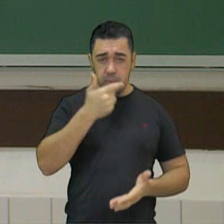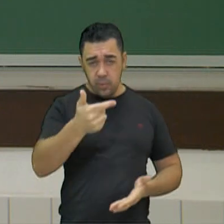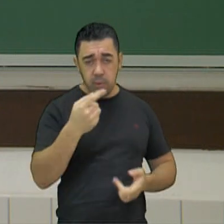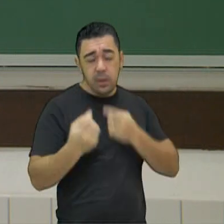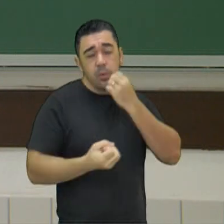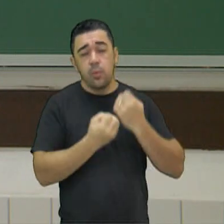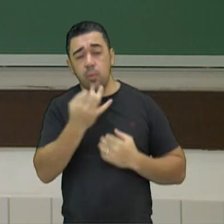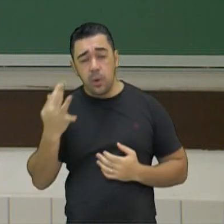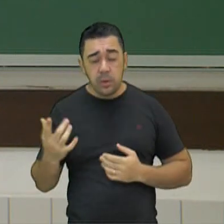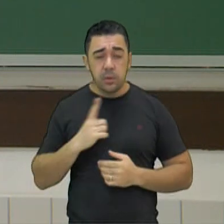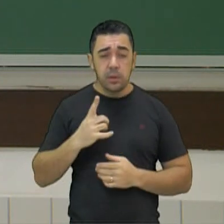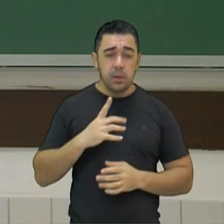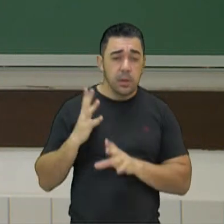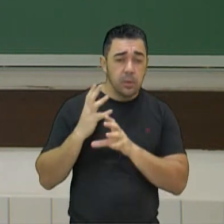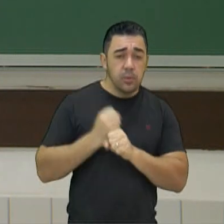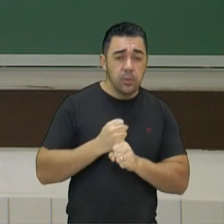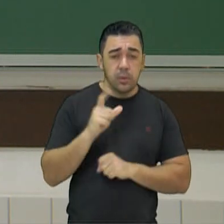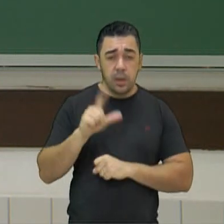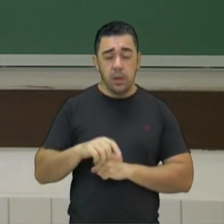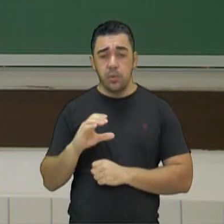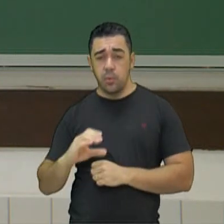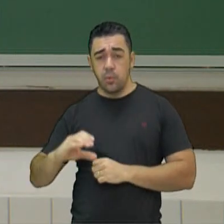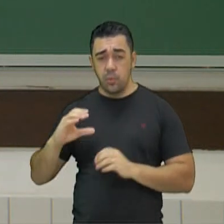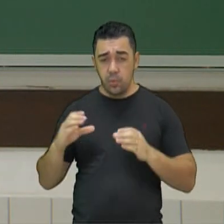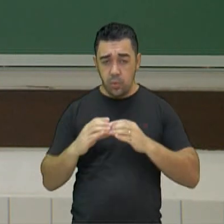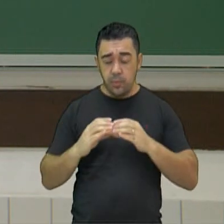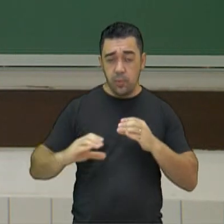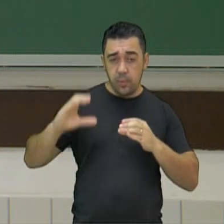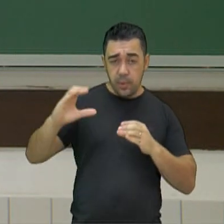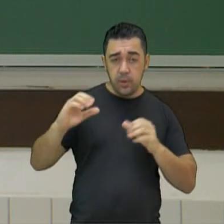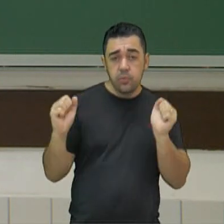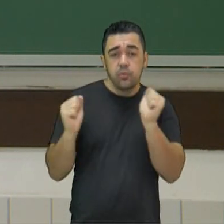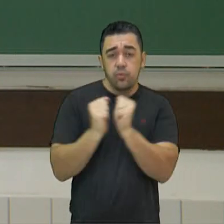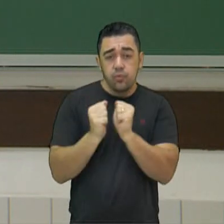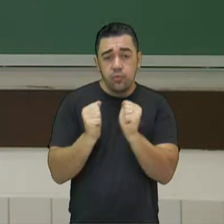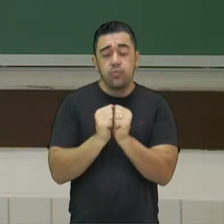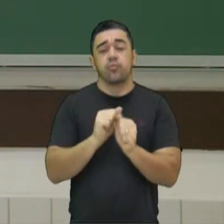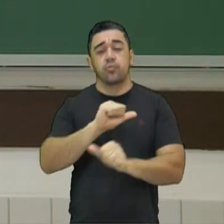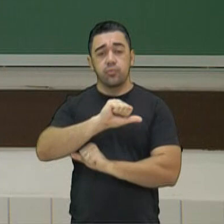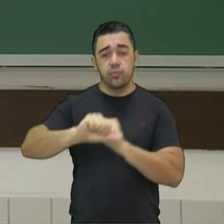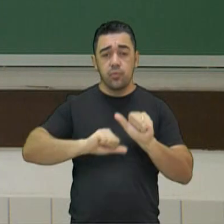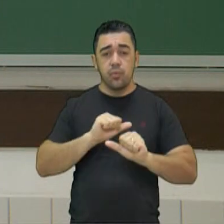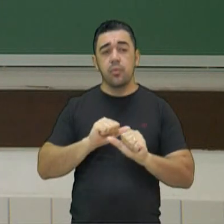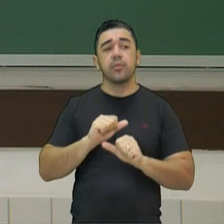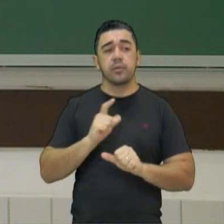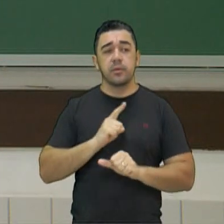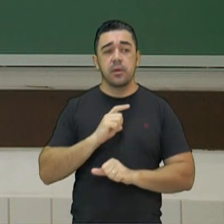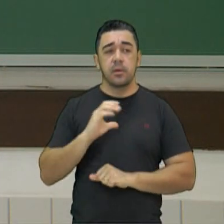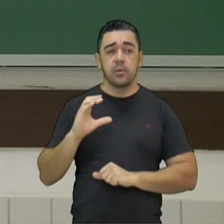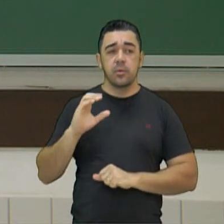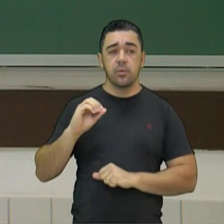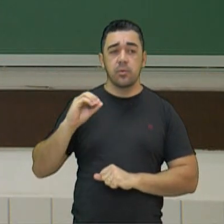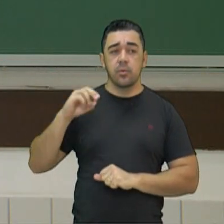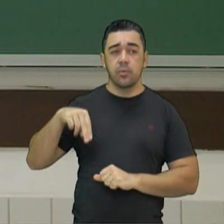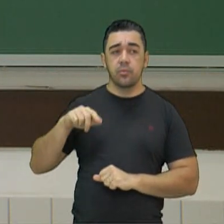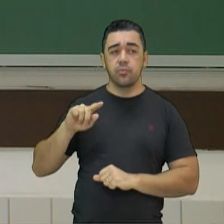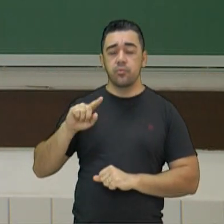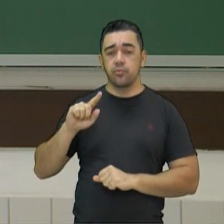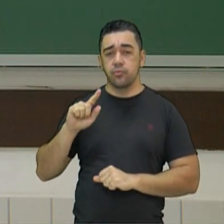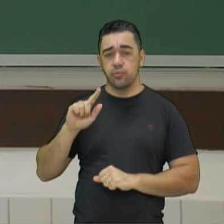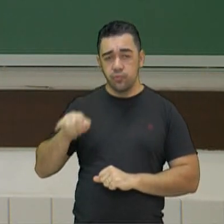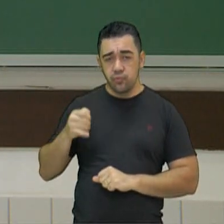de um número complexo pelo seu conjugado. E aí eu deixo a dica, né, que o número complexo, ele tem o